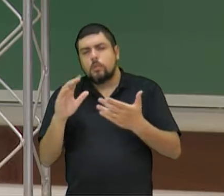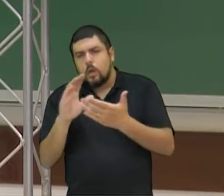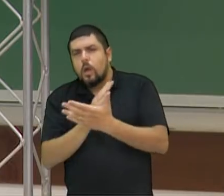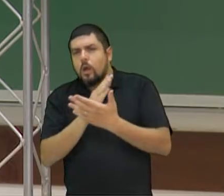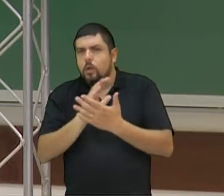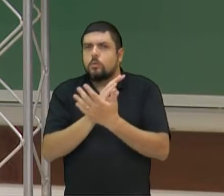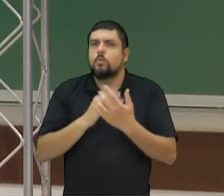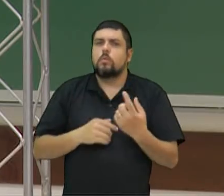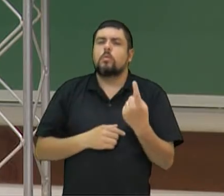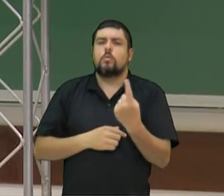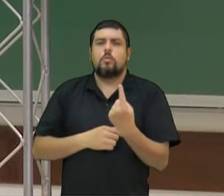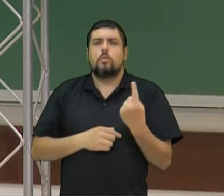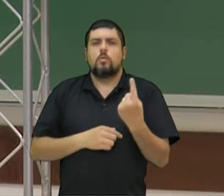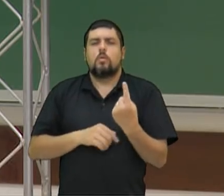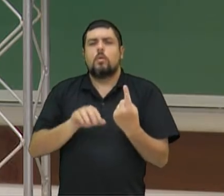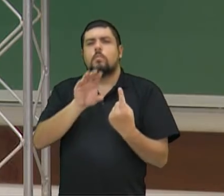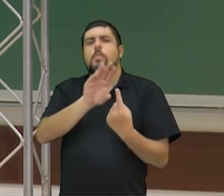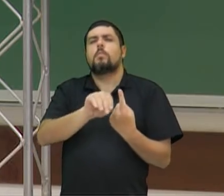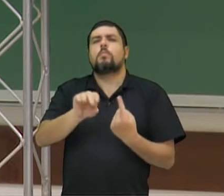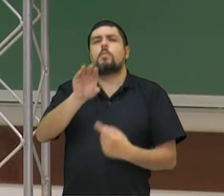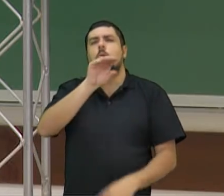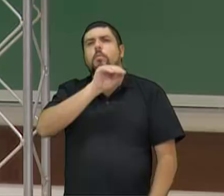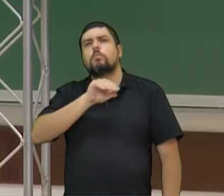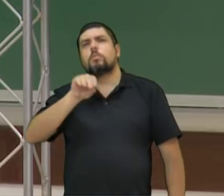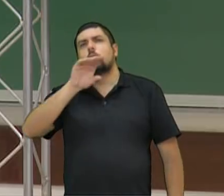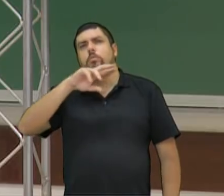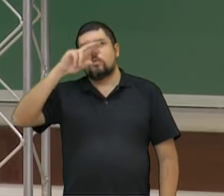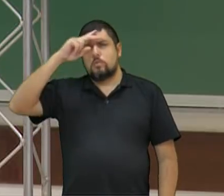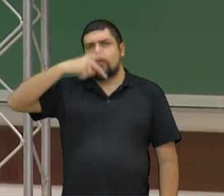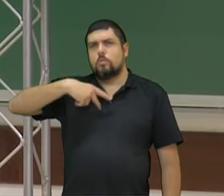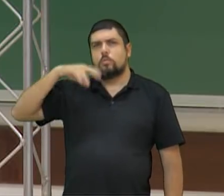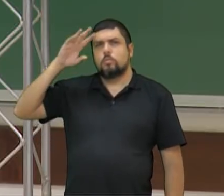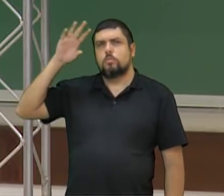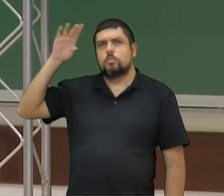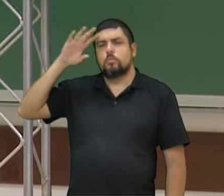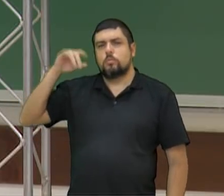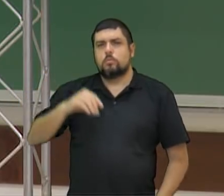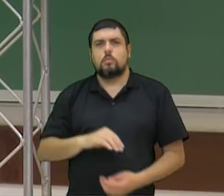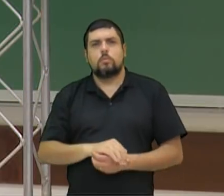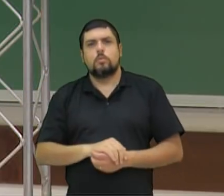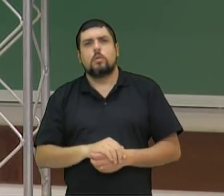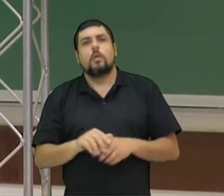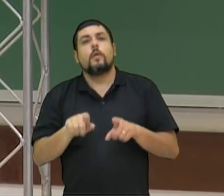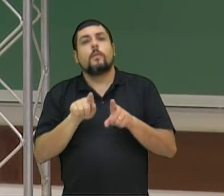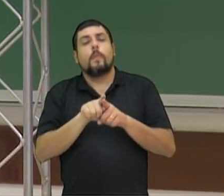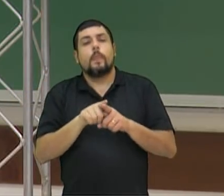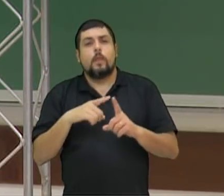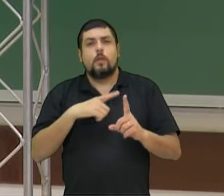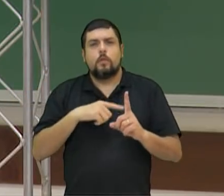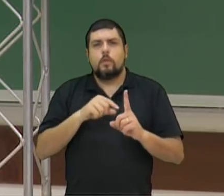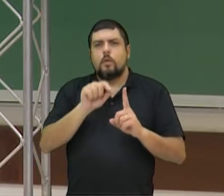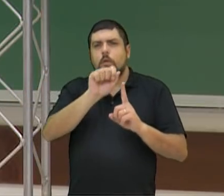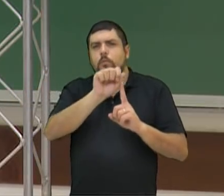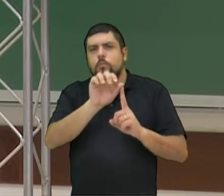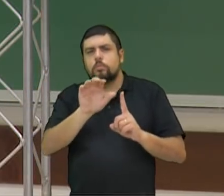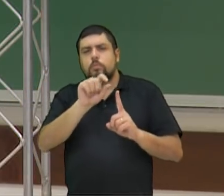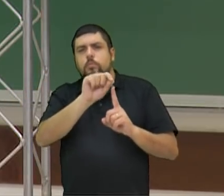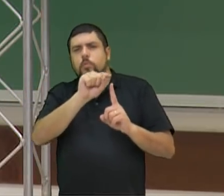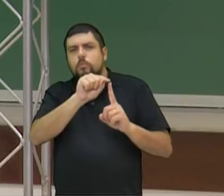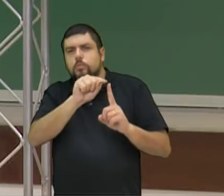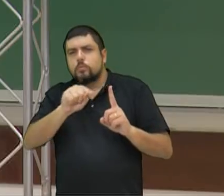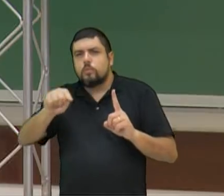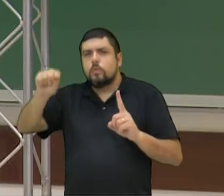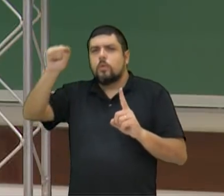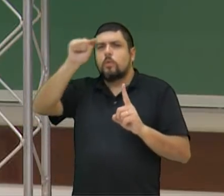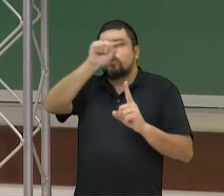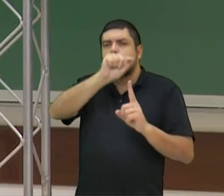que às vezes há a presença da pessoa conversando consigo própria, certo? E sempre apresentam balões que expressam as falas